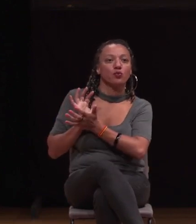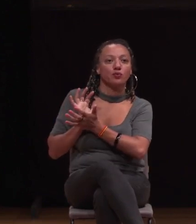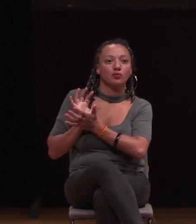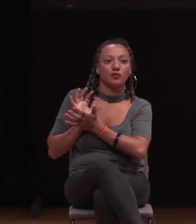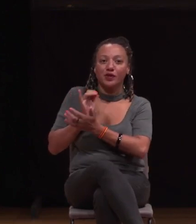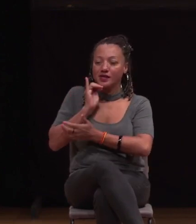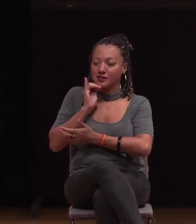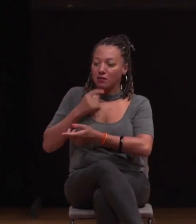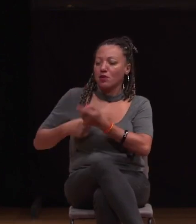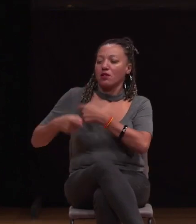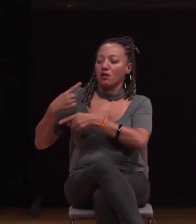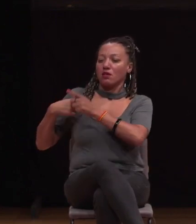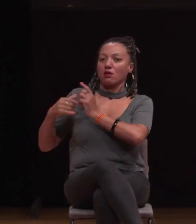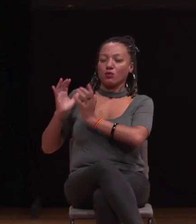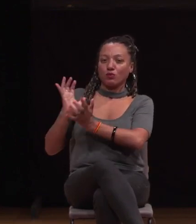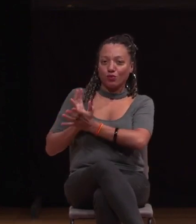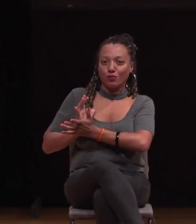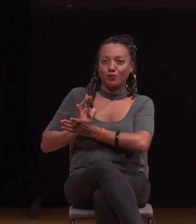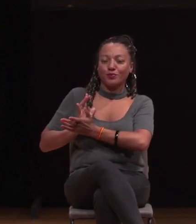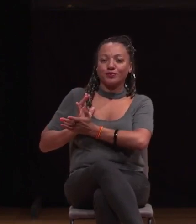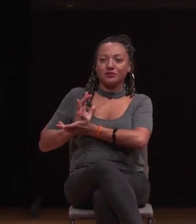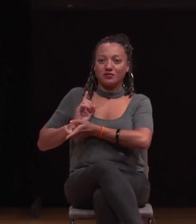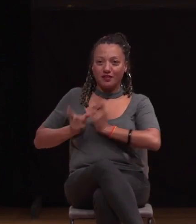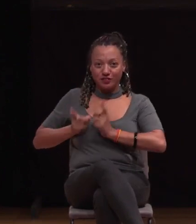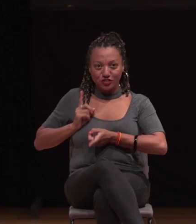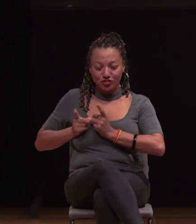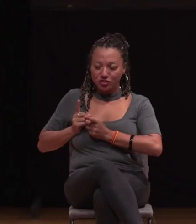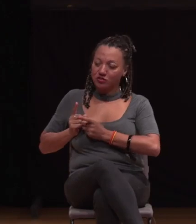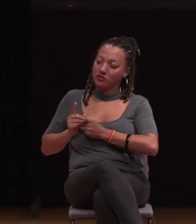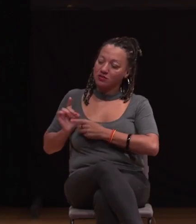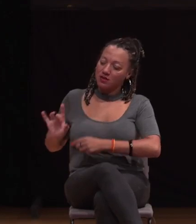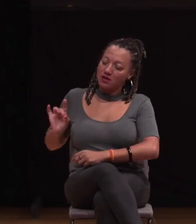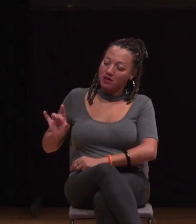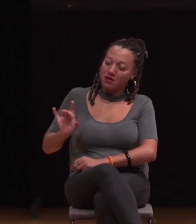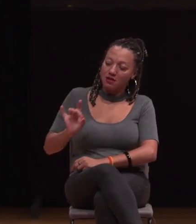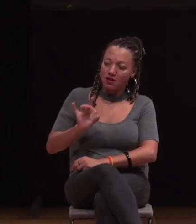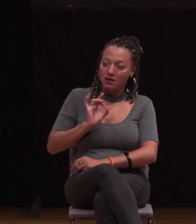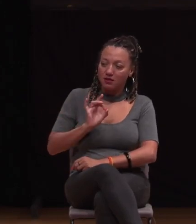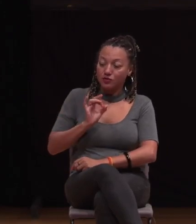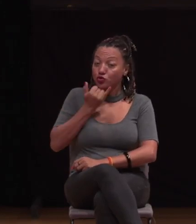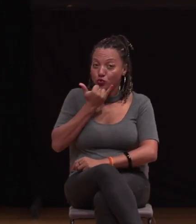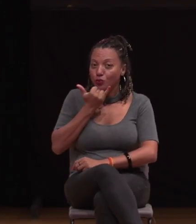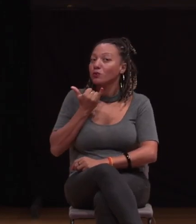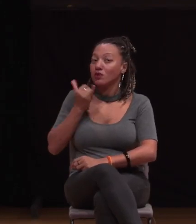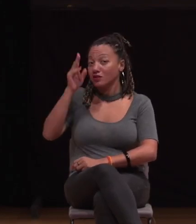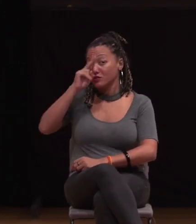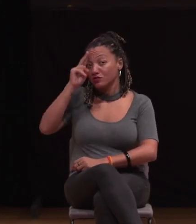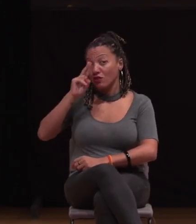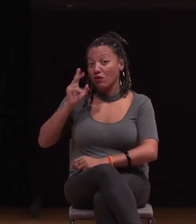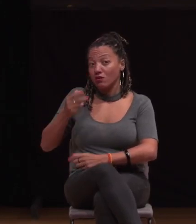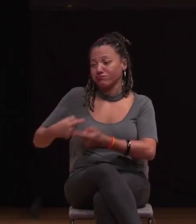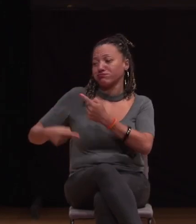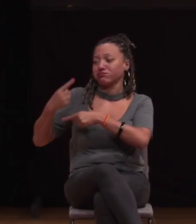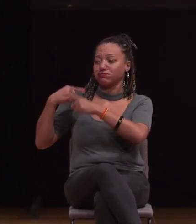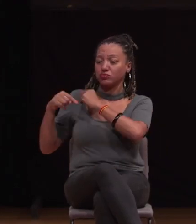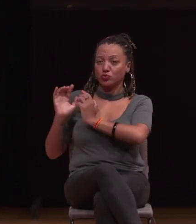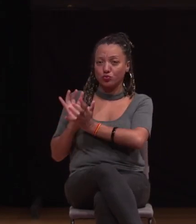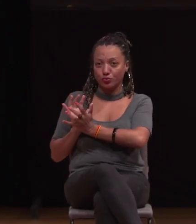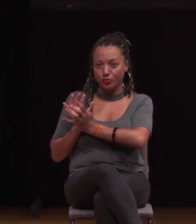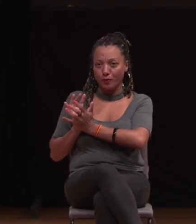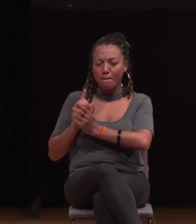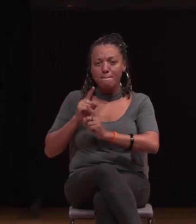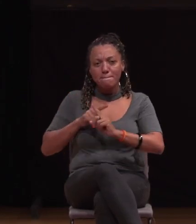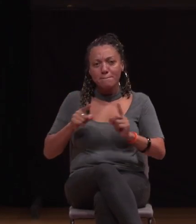nas travestis, nas histórias individuais, né, nas histórias coletivas, na verdade. E aí eu me pergunto sobre as